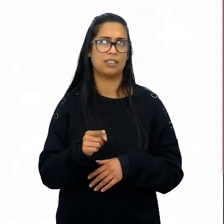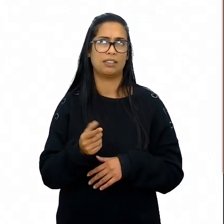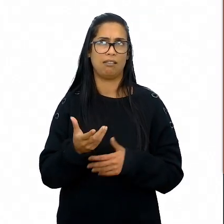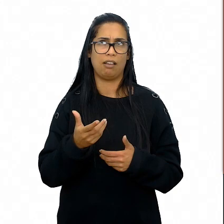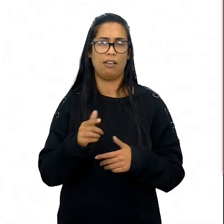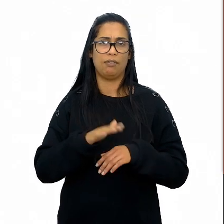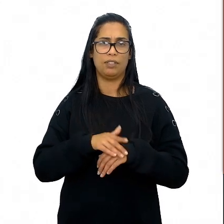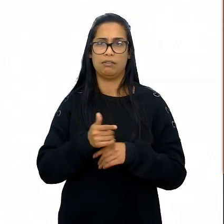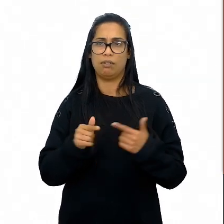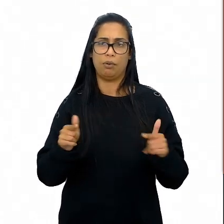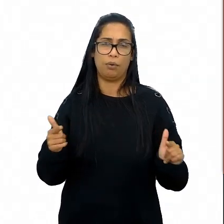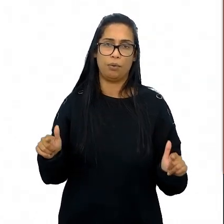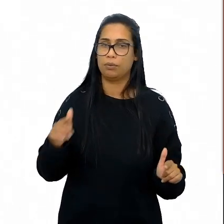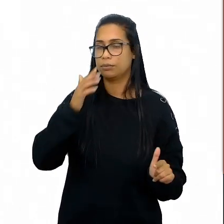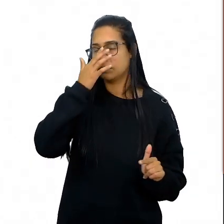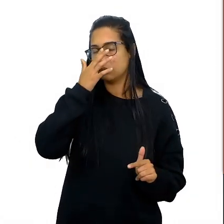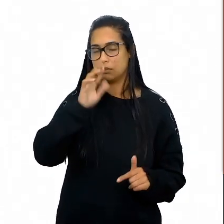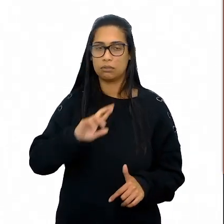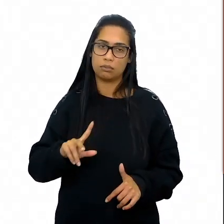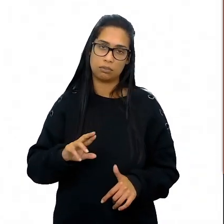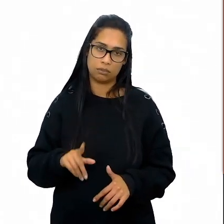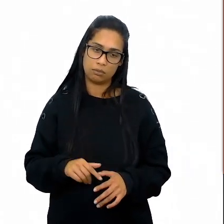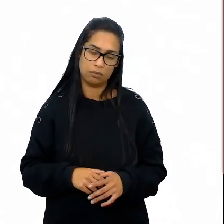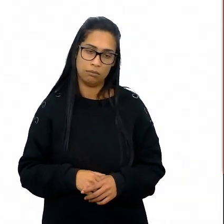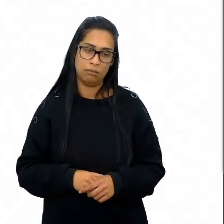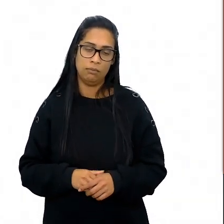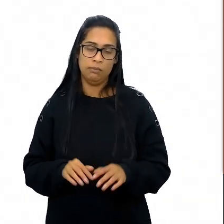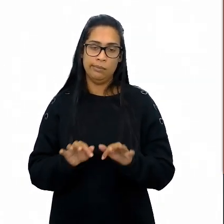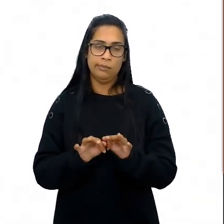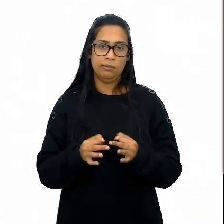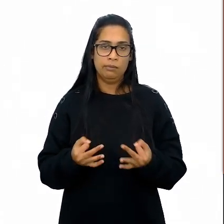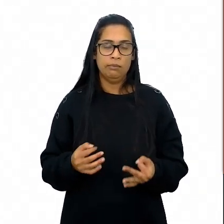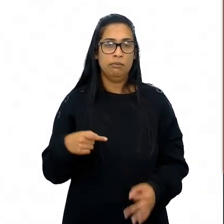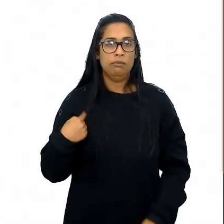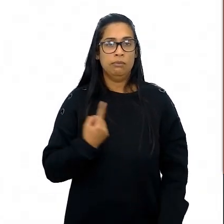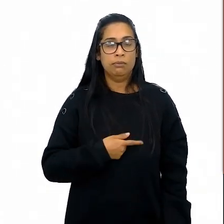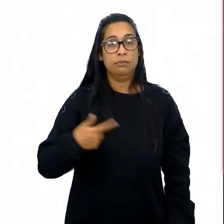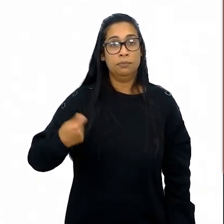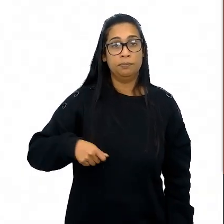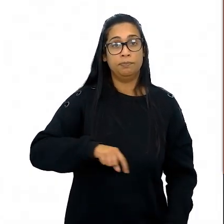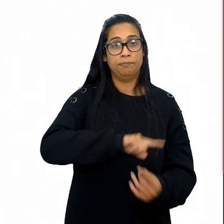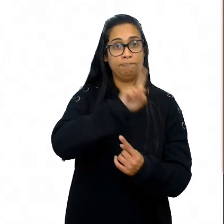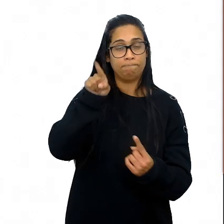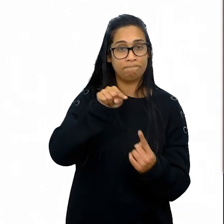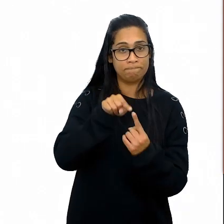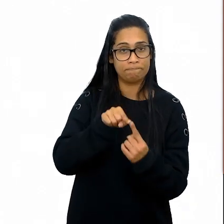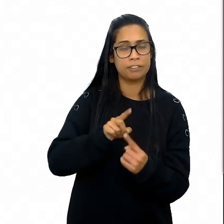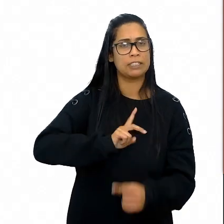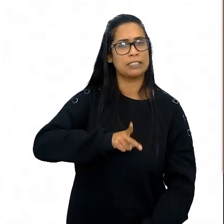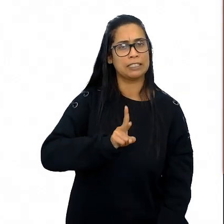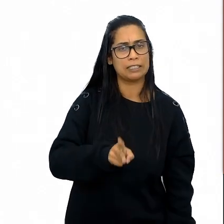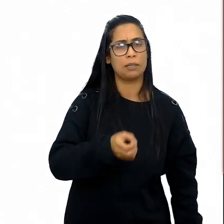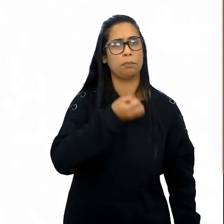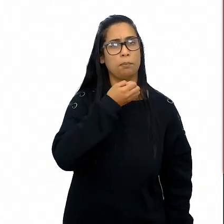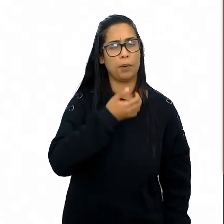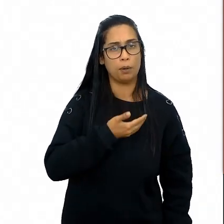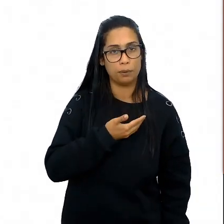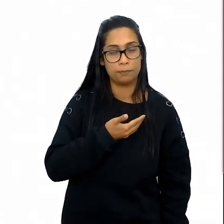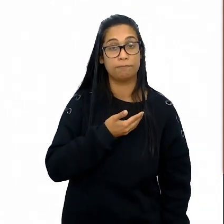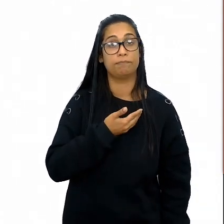outra coisa que não seja isso porque senão ainda que as minhas intenções sejam as melhores possíveis